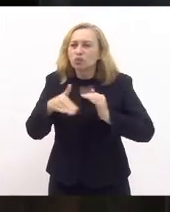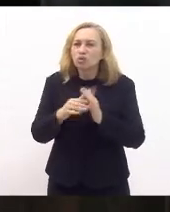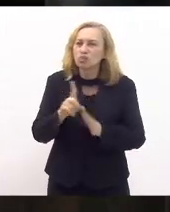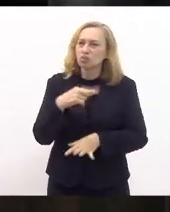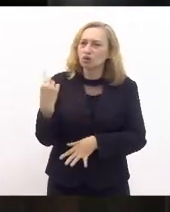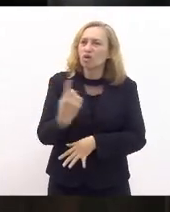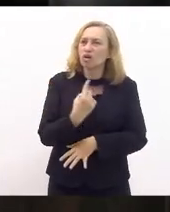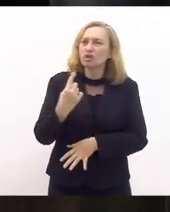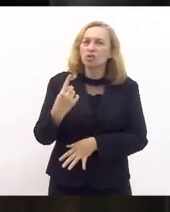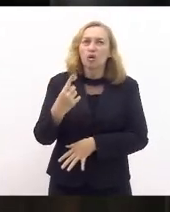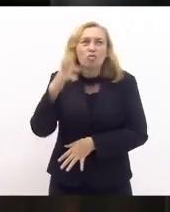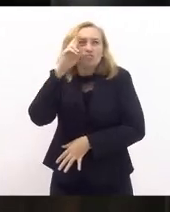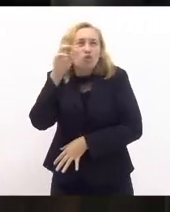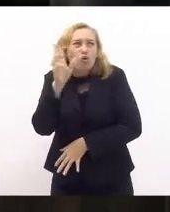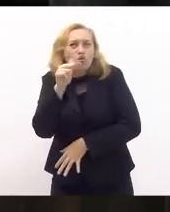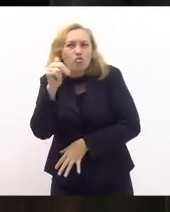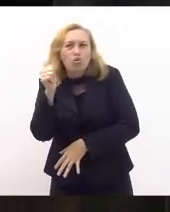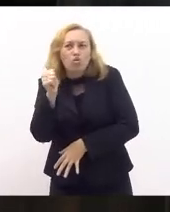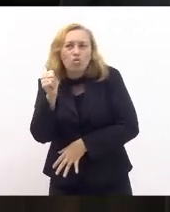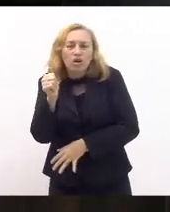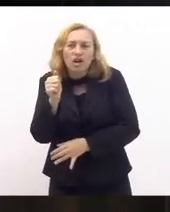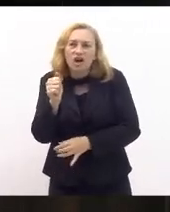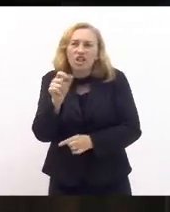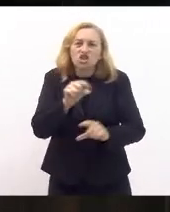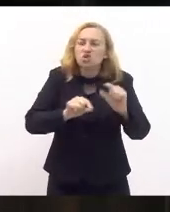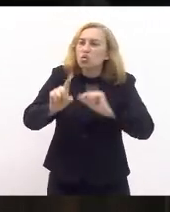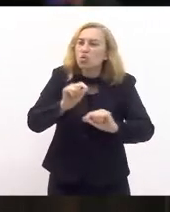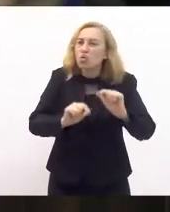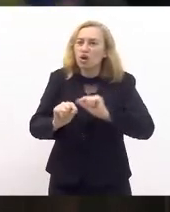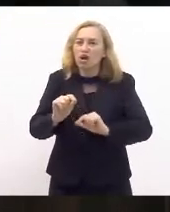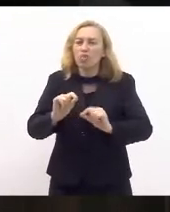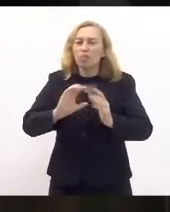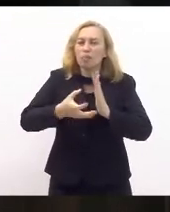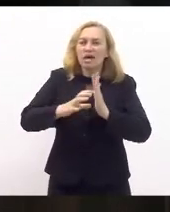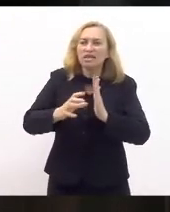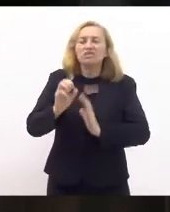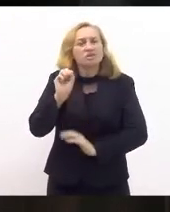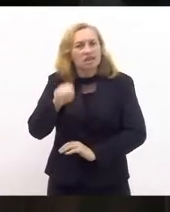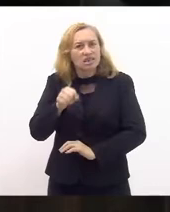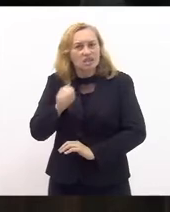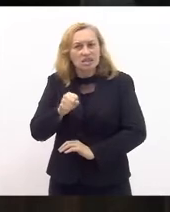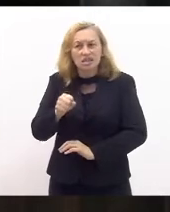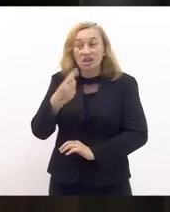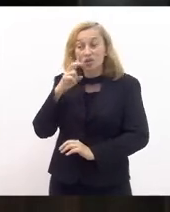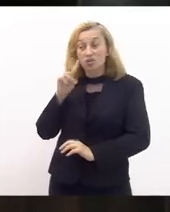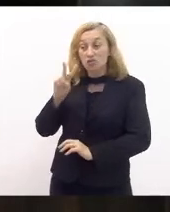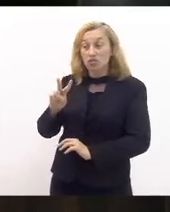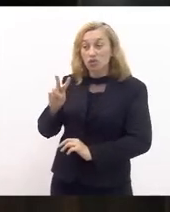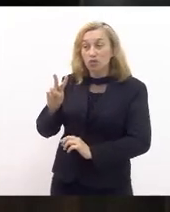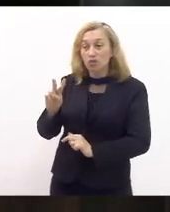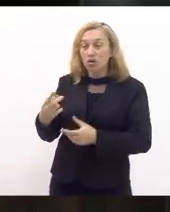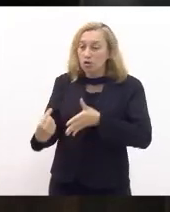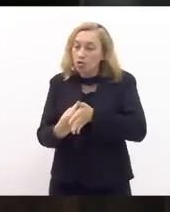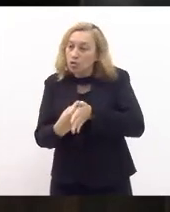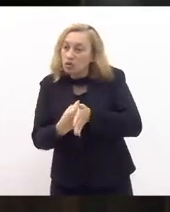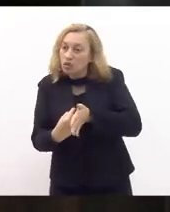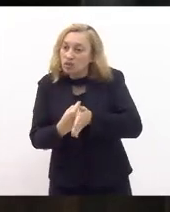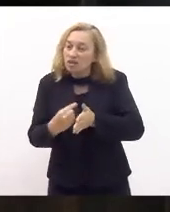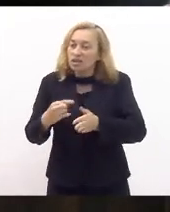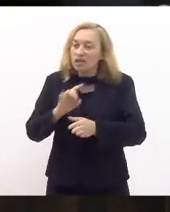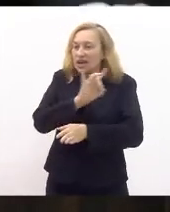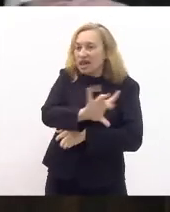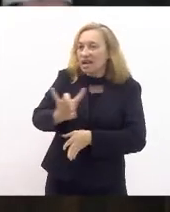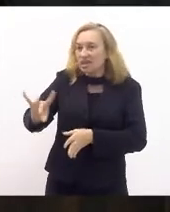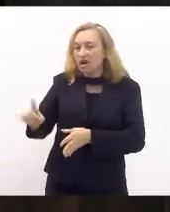olhou a sigla partidária, mas o senhor sempre olhou o parlamentar, o ser humano que está por detrás